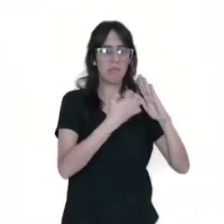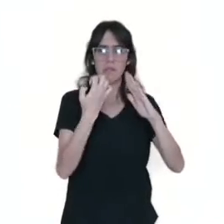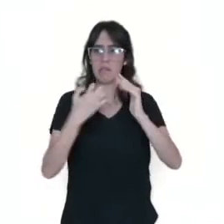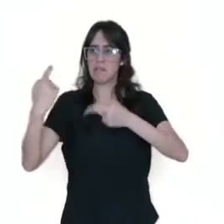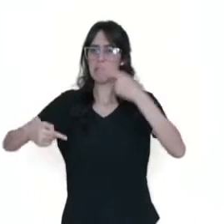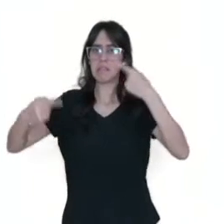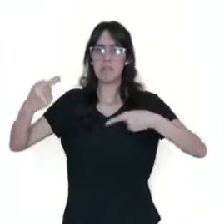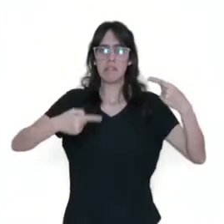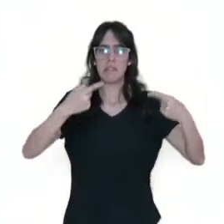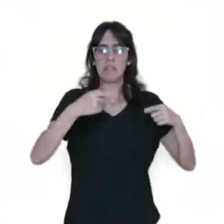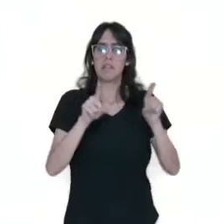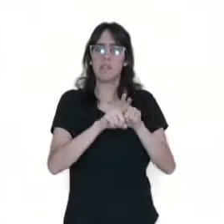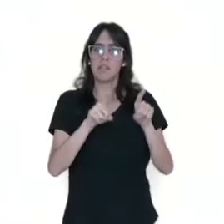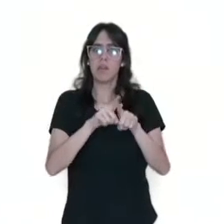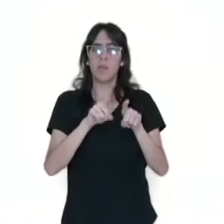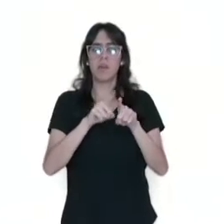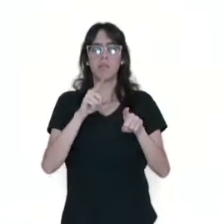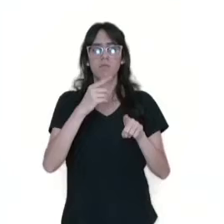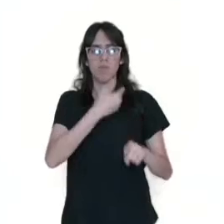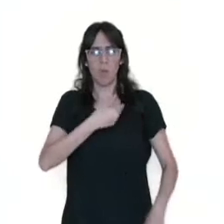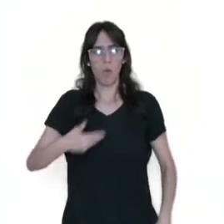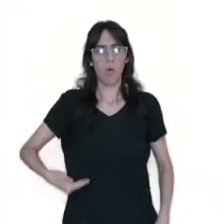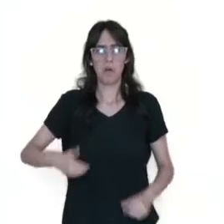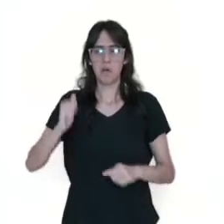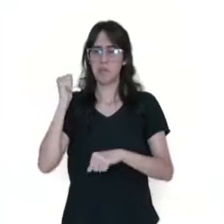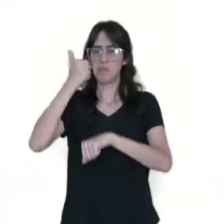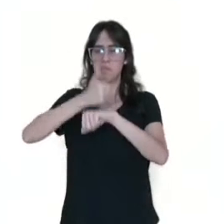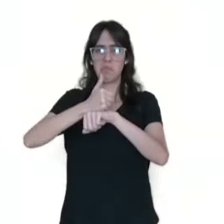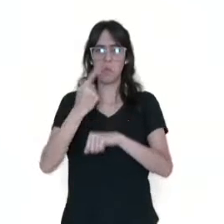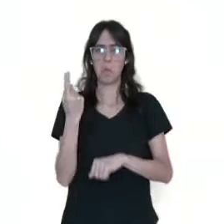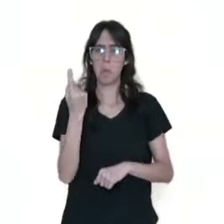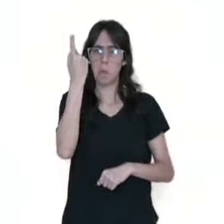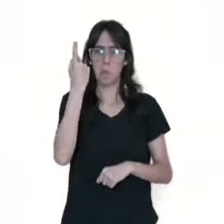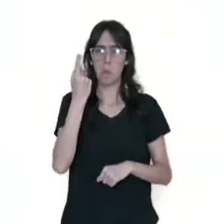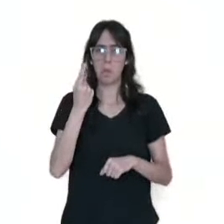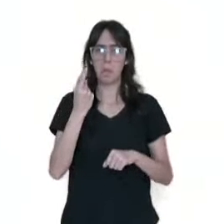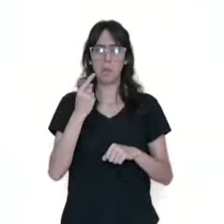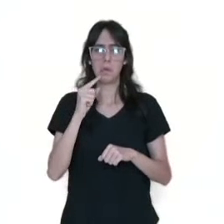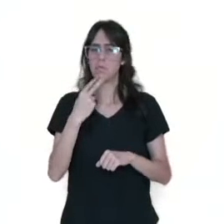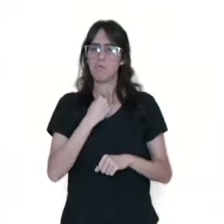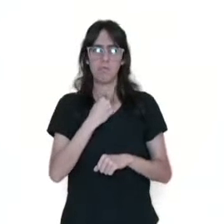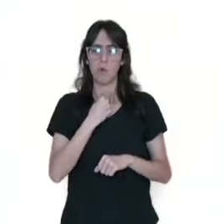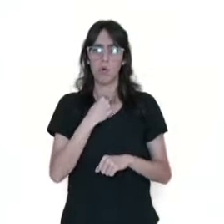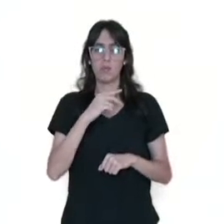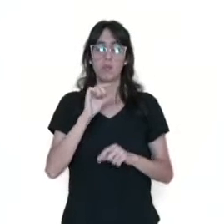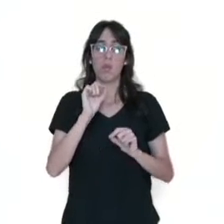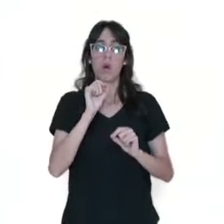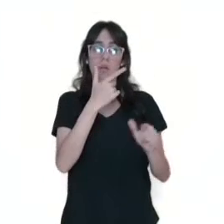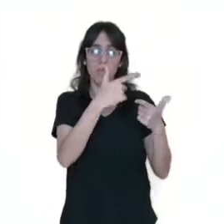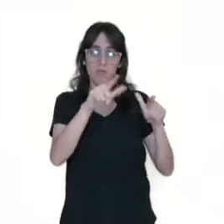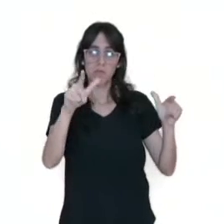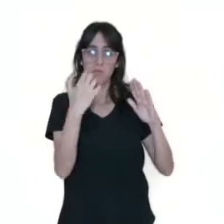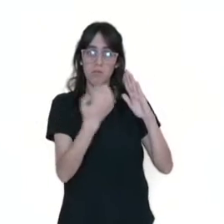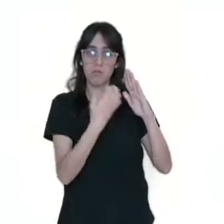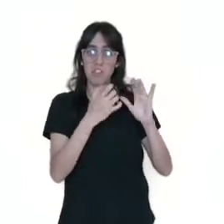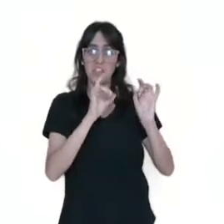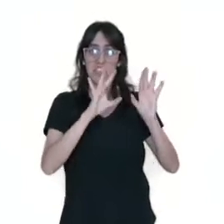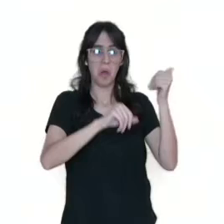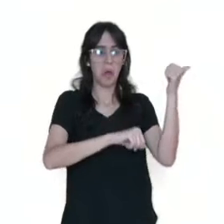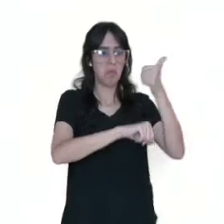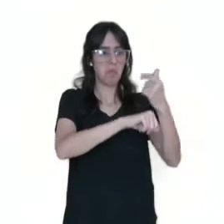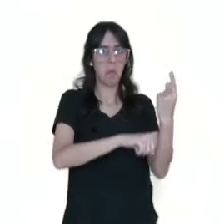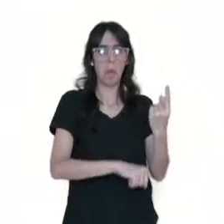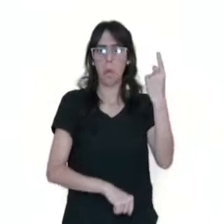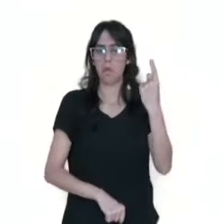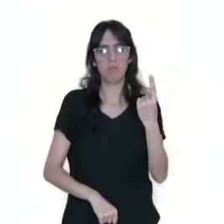o fim do monopólio estatal, onde apenas algumas empresas do governo poderiam oferecer alguns serviços e produtos, e